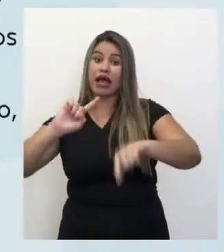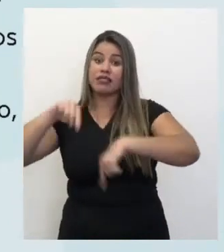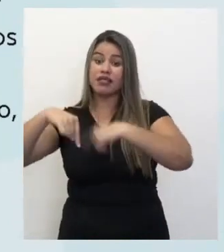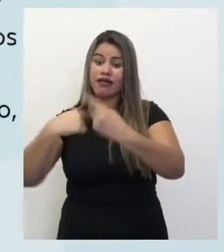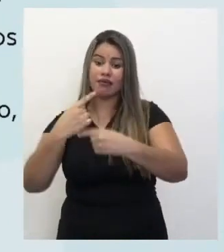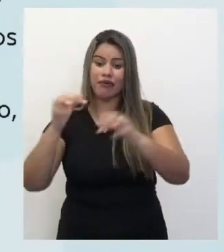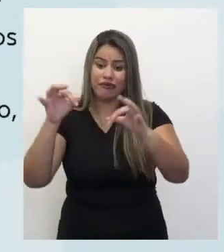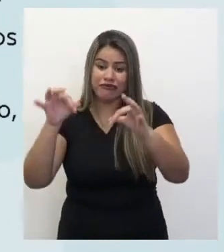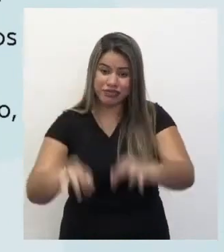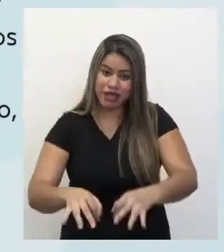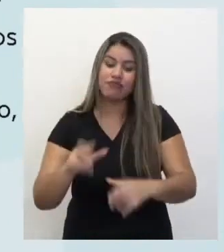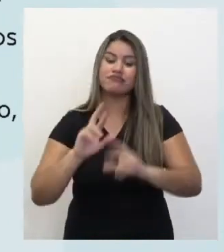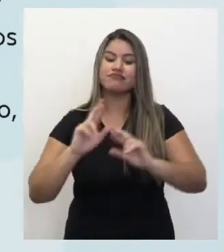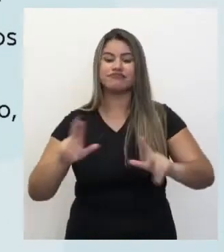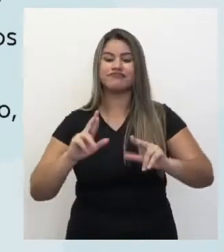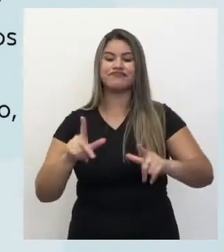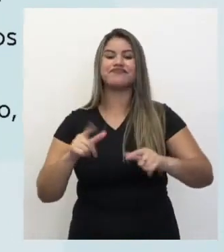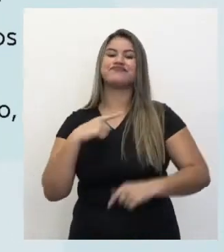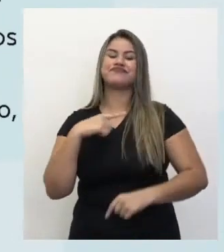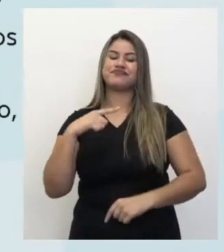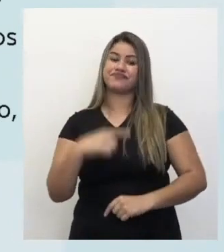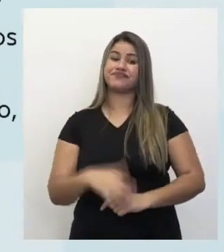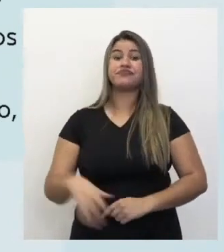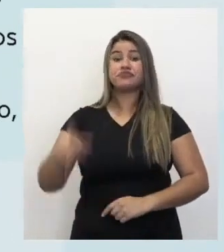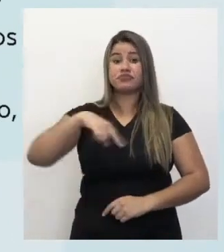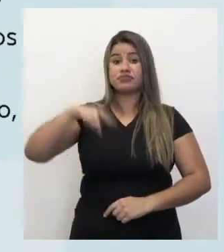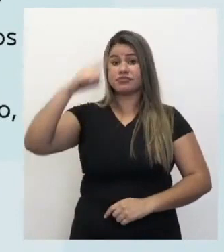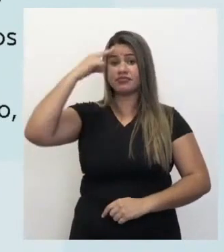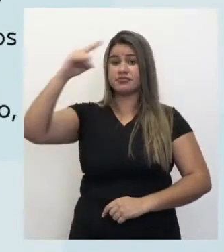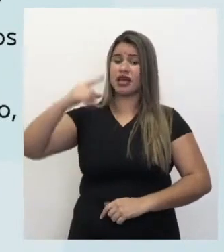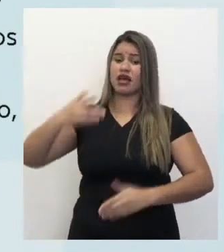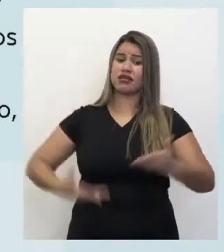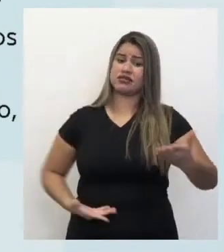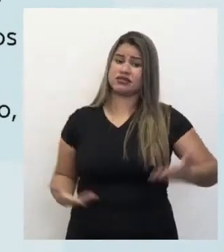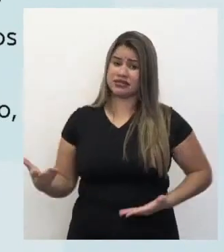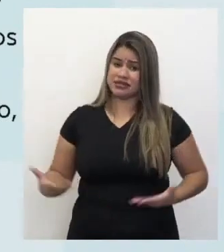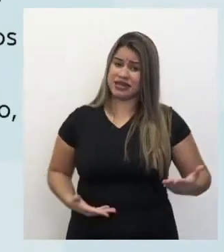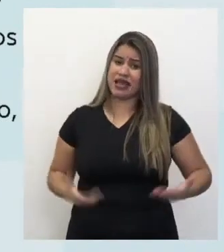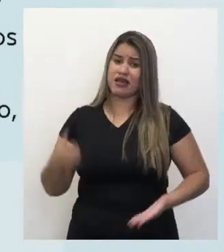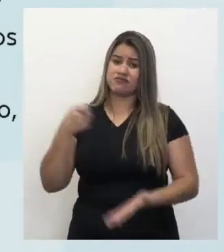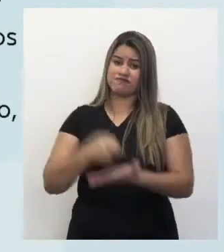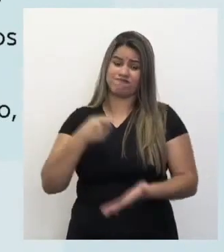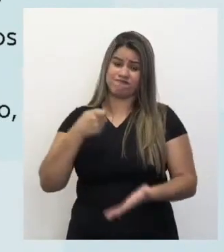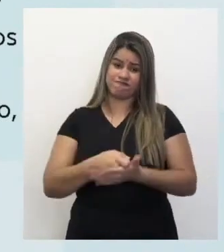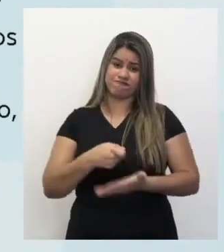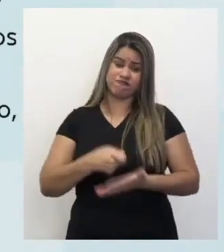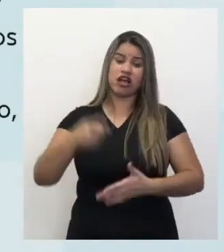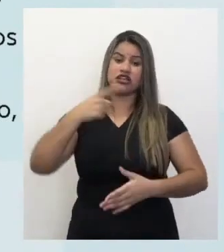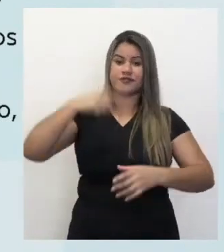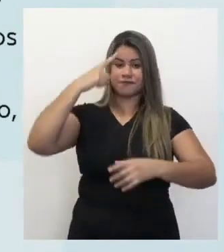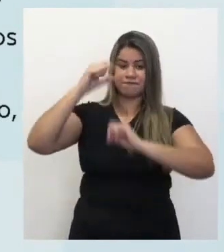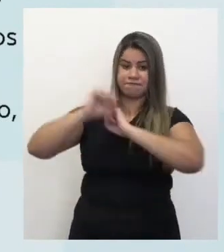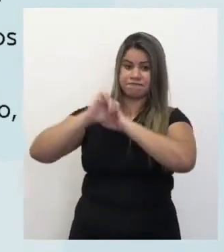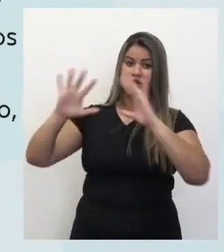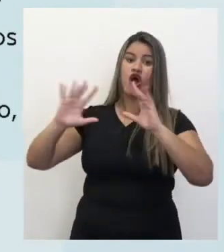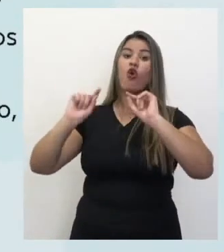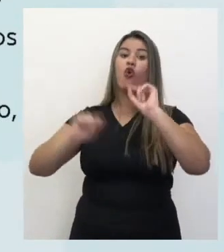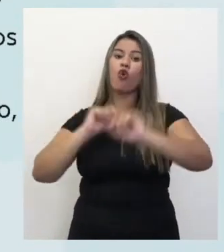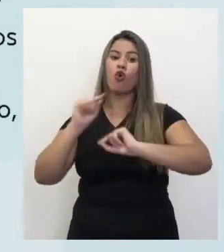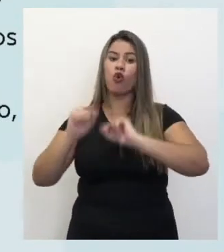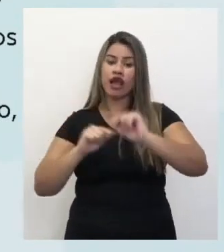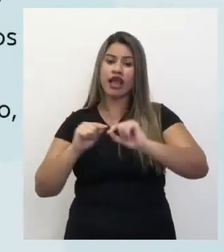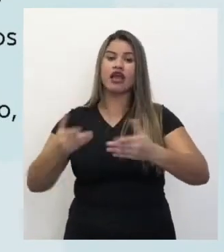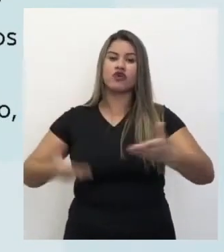toda a Muita diferença. E quando a gente pensa nessas obrigações do servo, a gente já consegue imaginar que, mesmo da parte que o servo